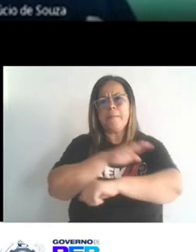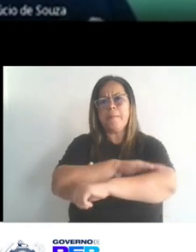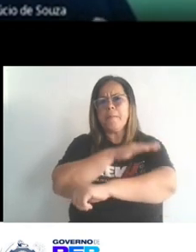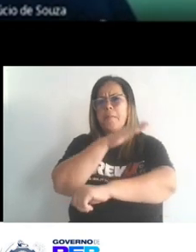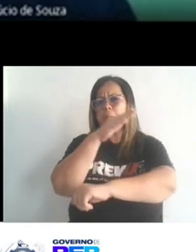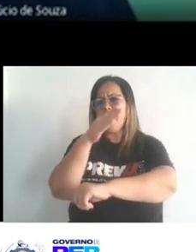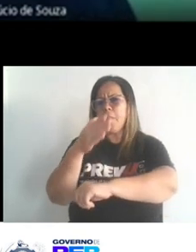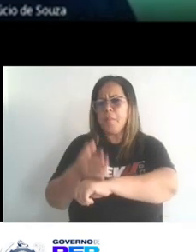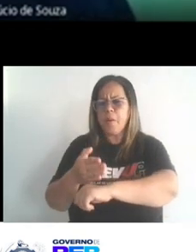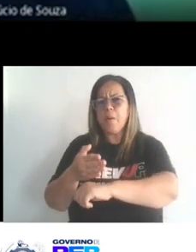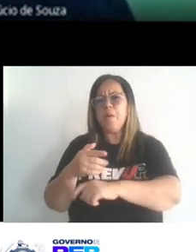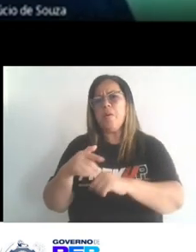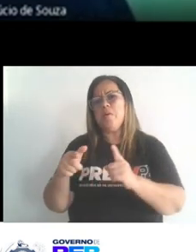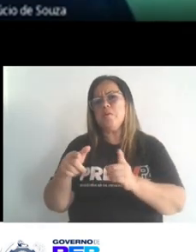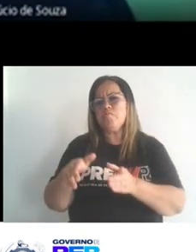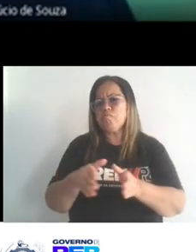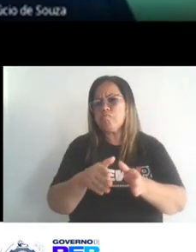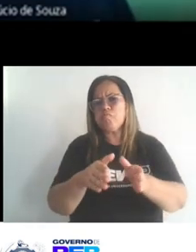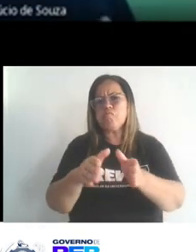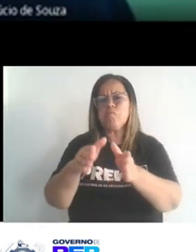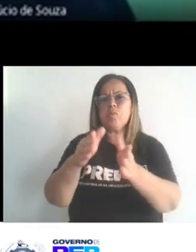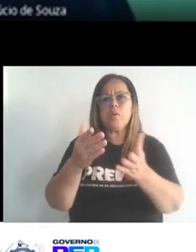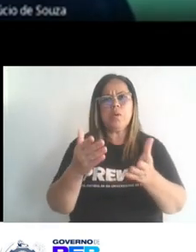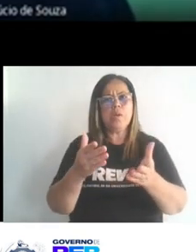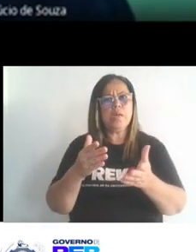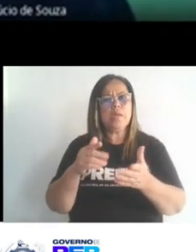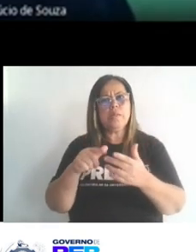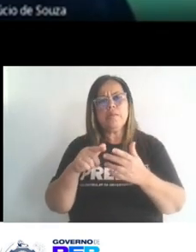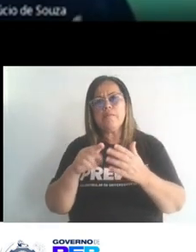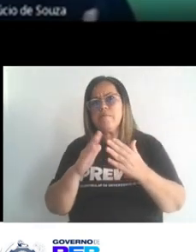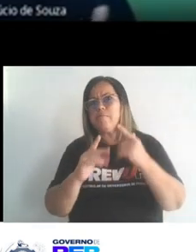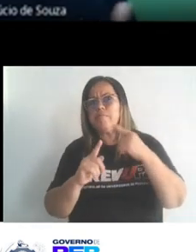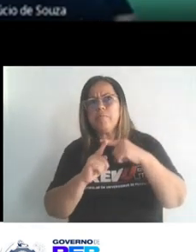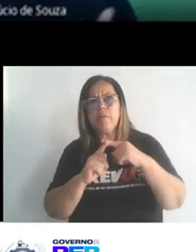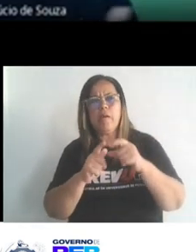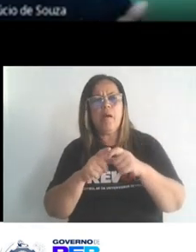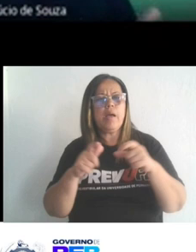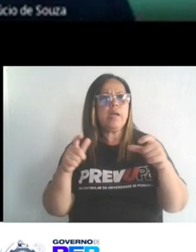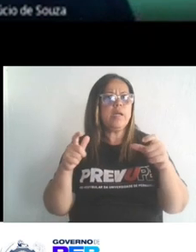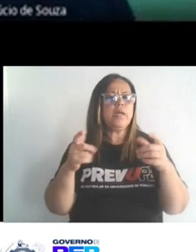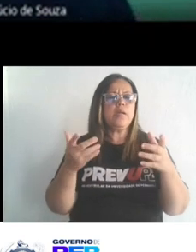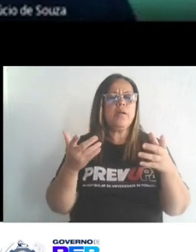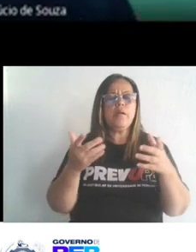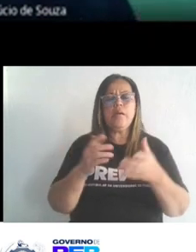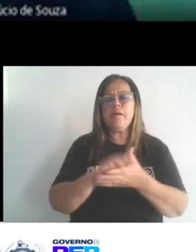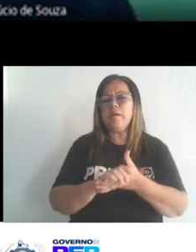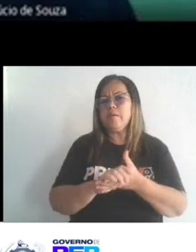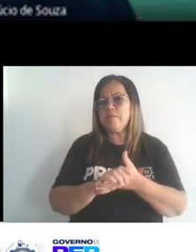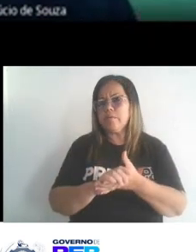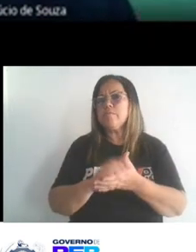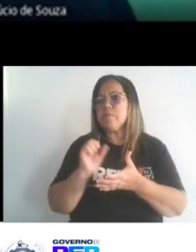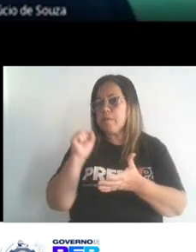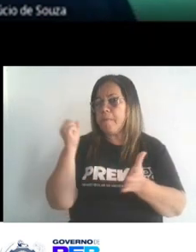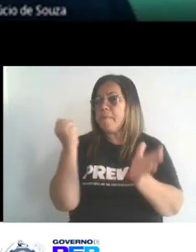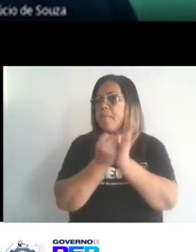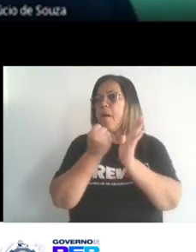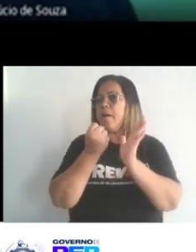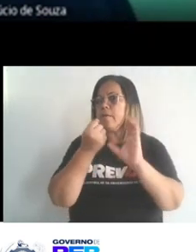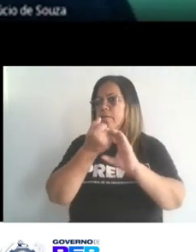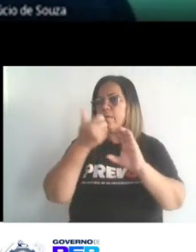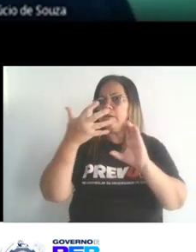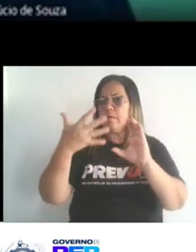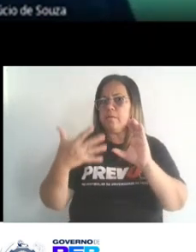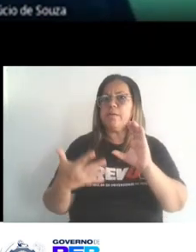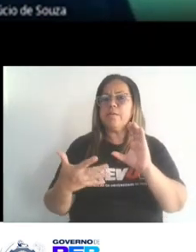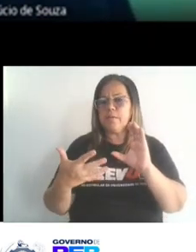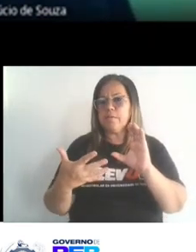de canais de irrigação de templos grandes construções de templos são marcas e características